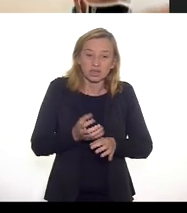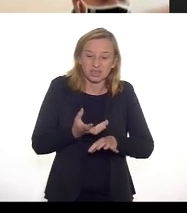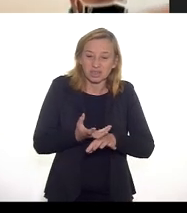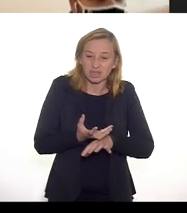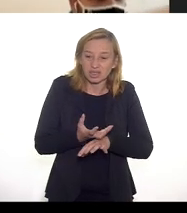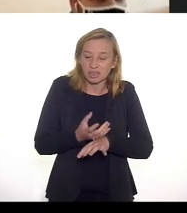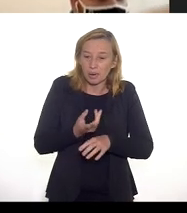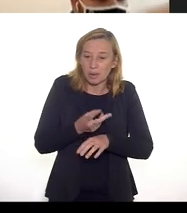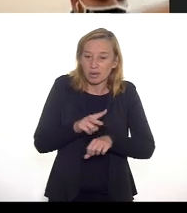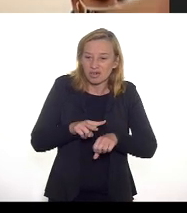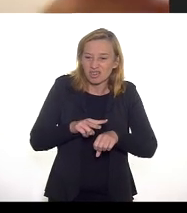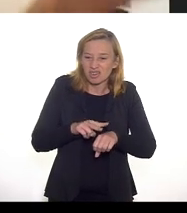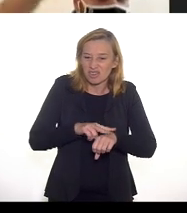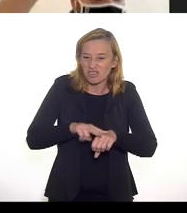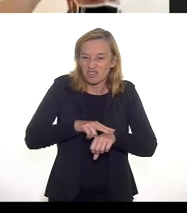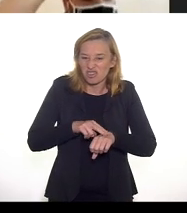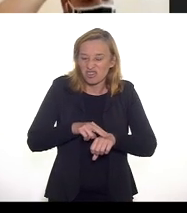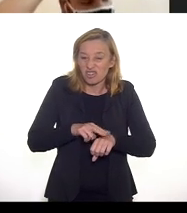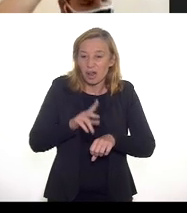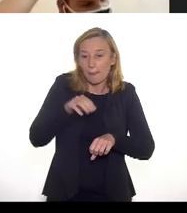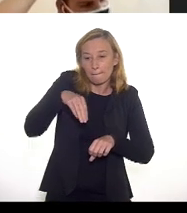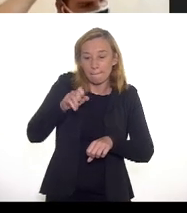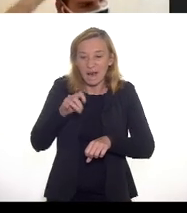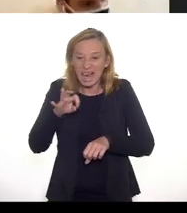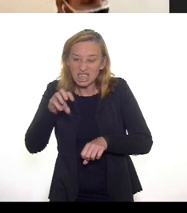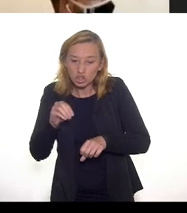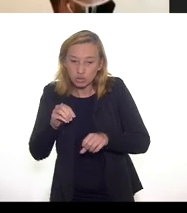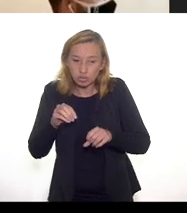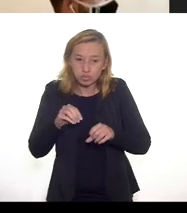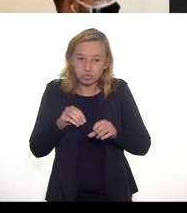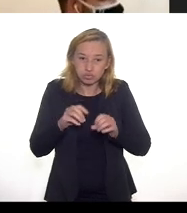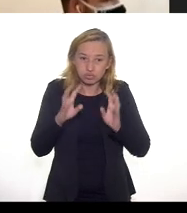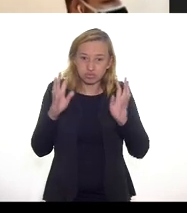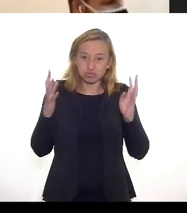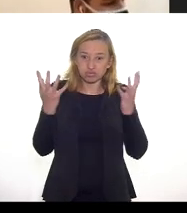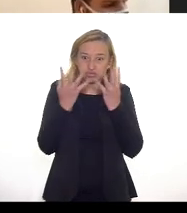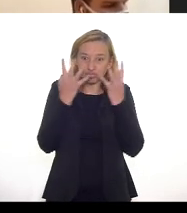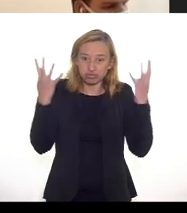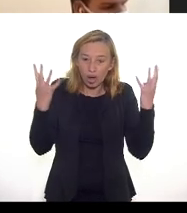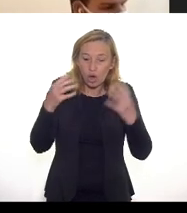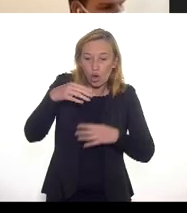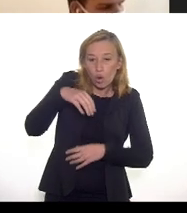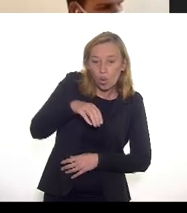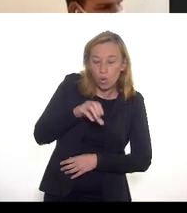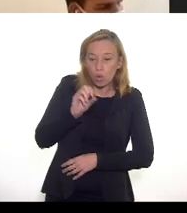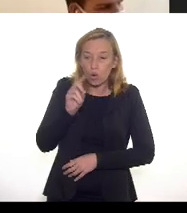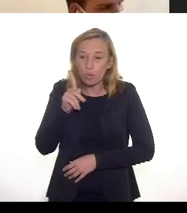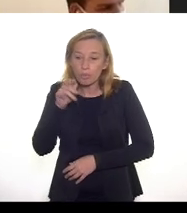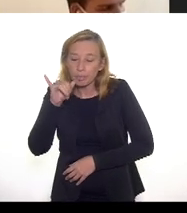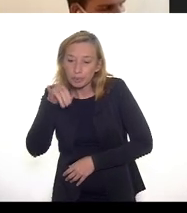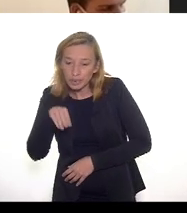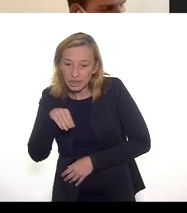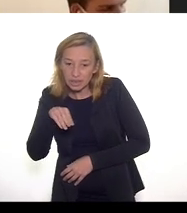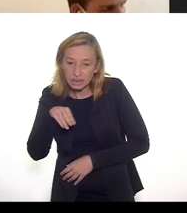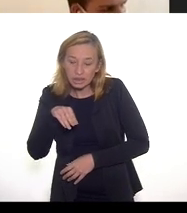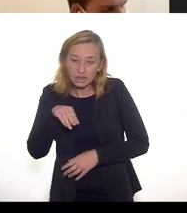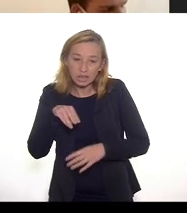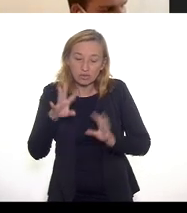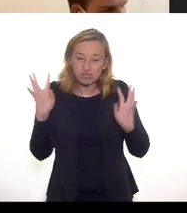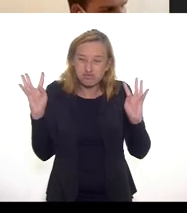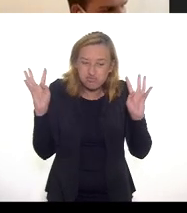com a quadra horrível, o prédio fique. Os cupins atacaram, tá cheio de cupim para todo lado,